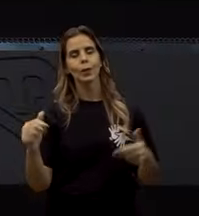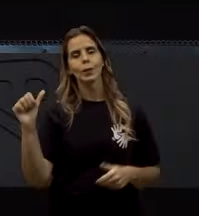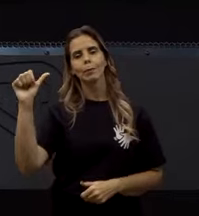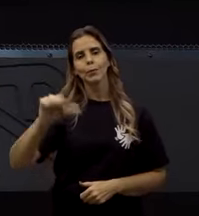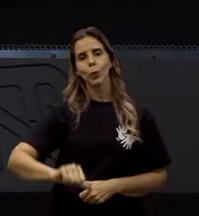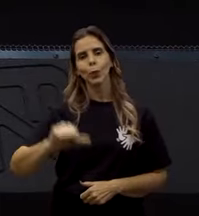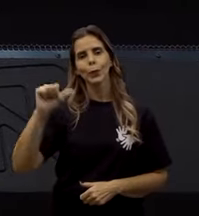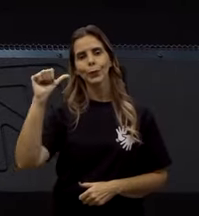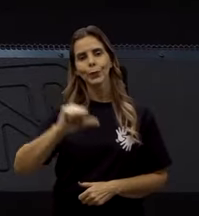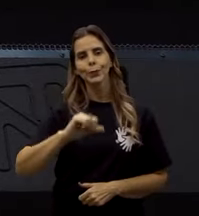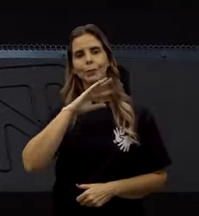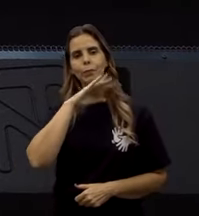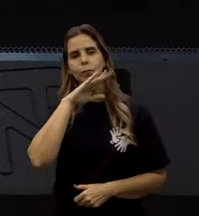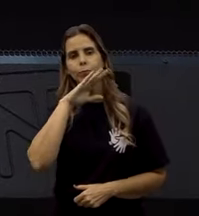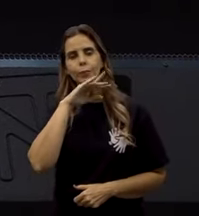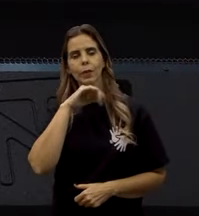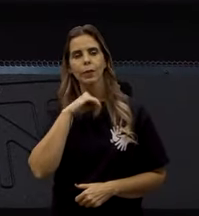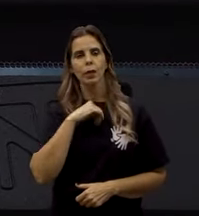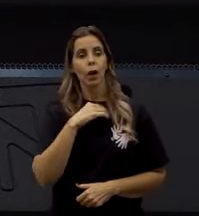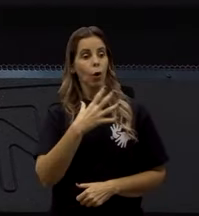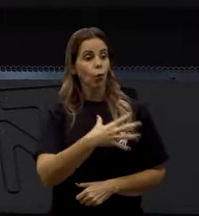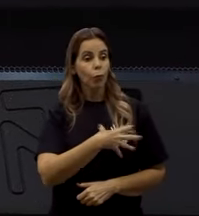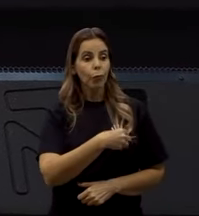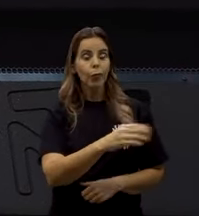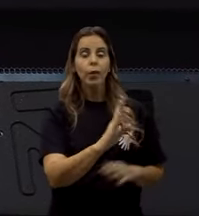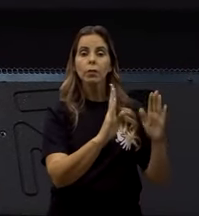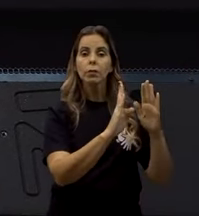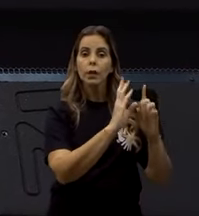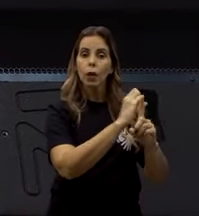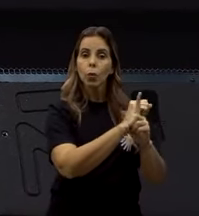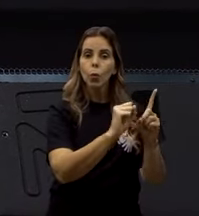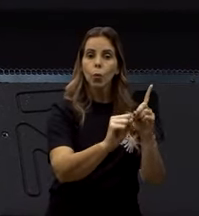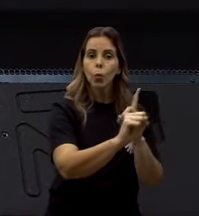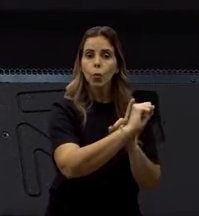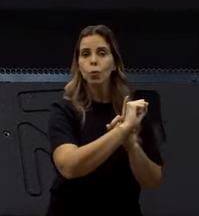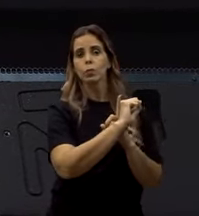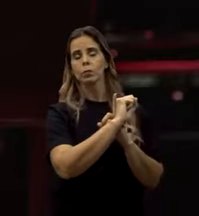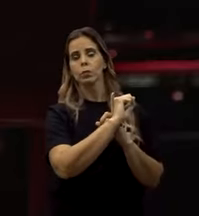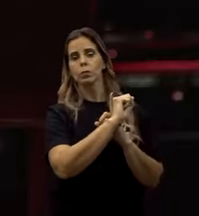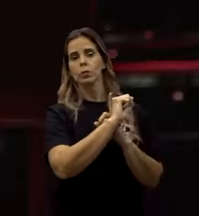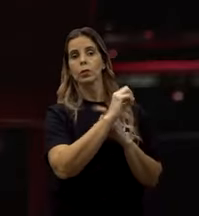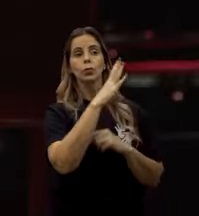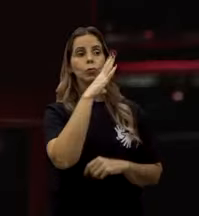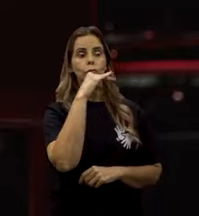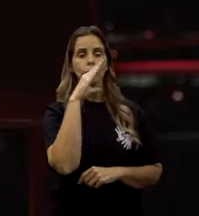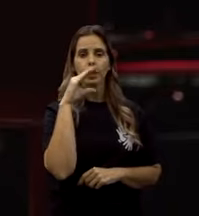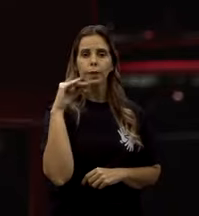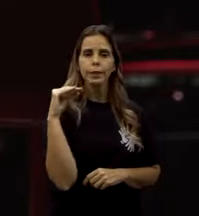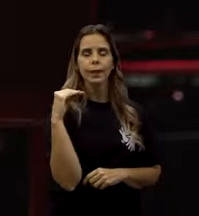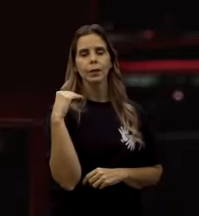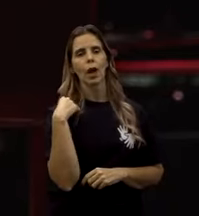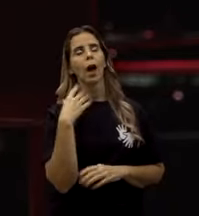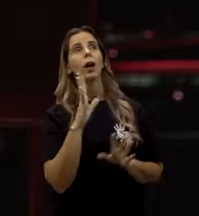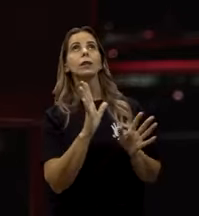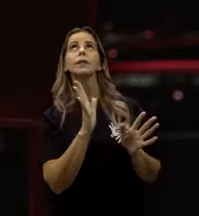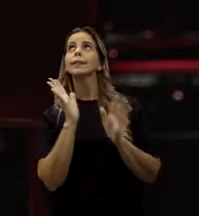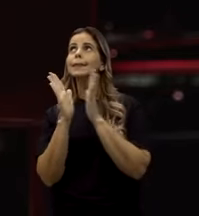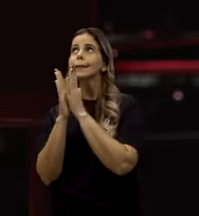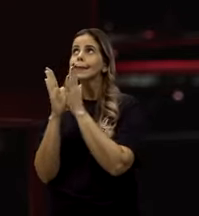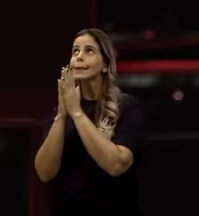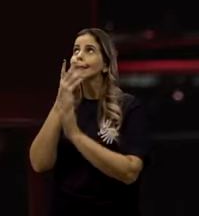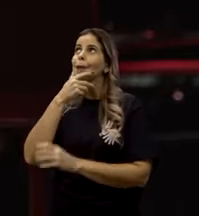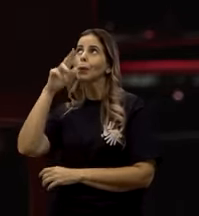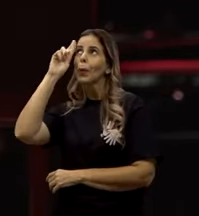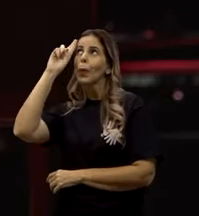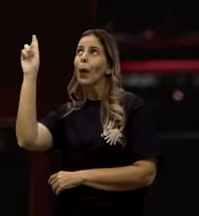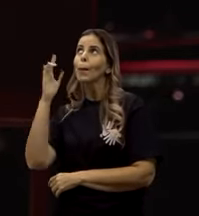menino tá no culto tá no culto do netin você em casa Ai Senhor tem misericórdia senhor não deixa ele se envolver com ninguém não que isso irmão o mundo